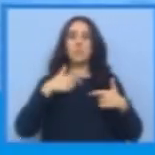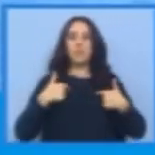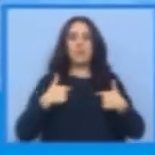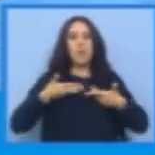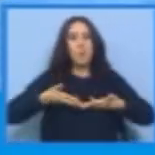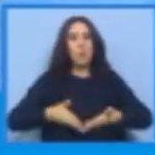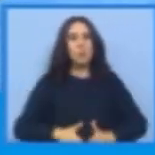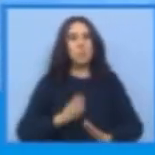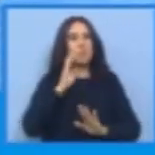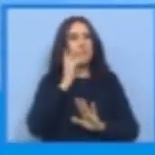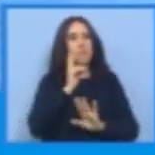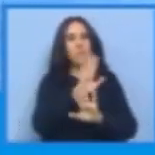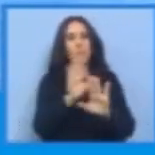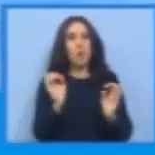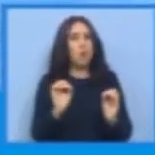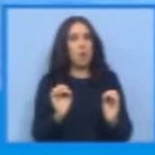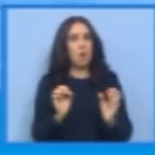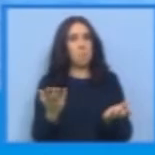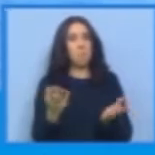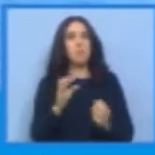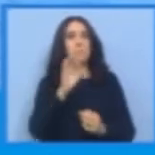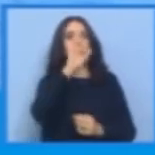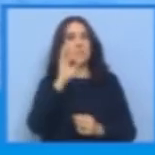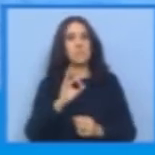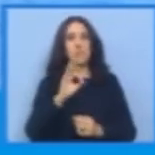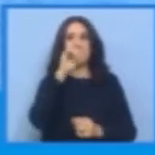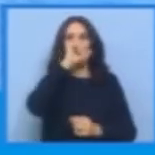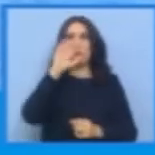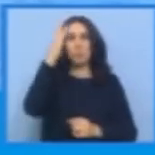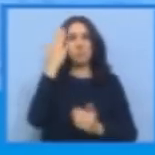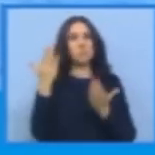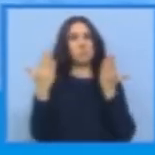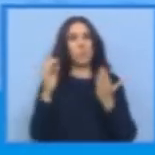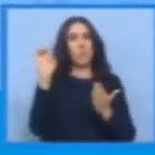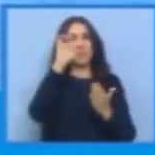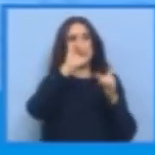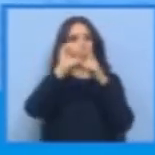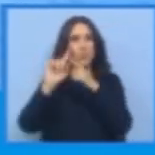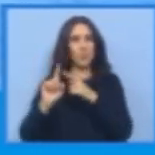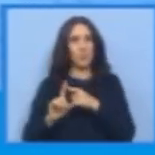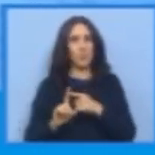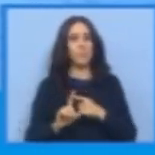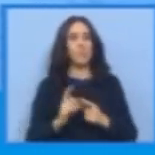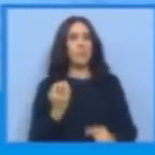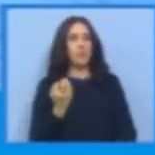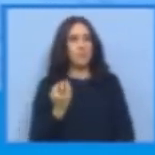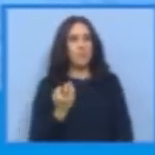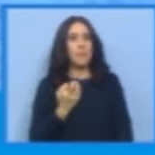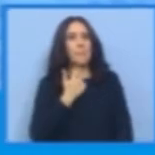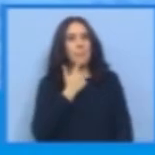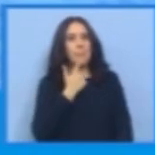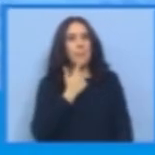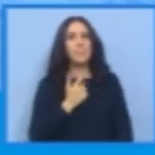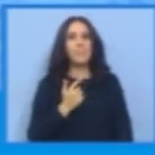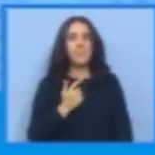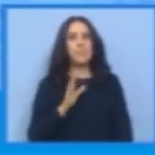este, em termos percentuais, é o maior número relativamente aos outros continentes. E, portanto,